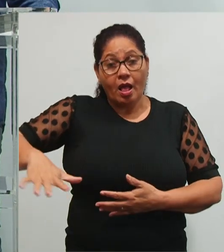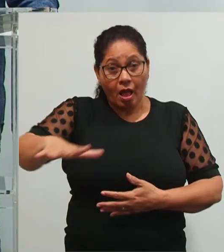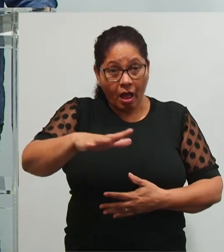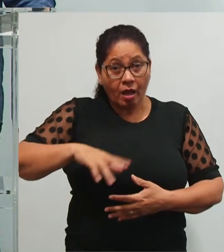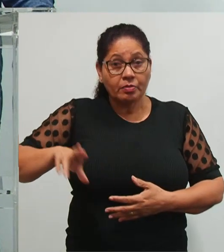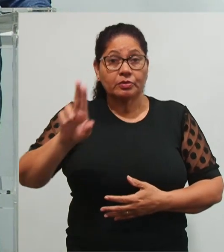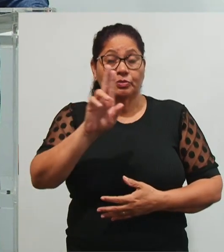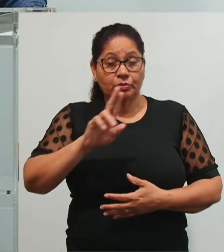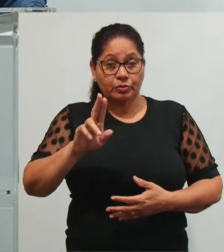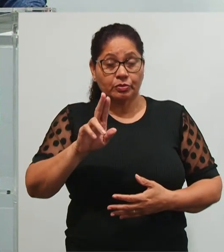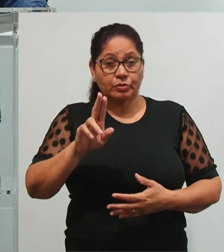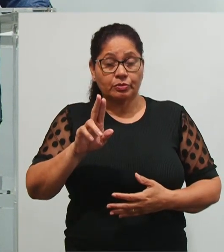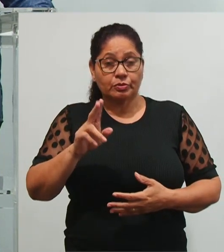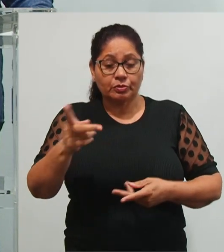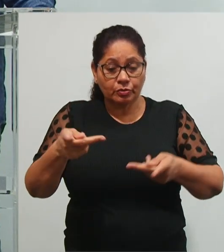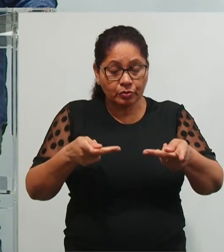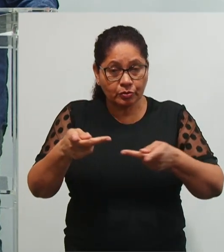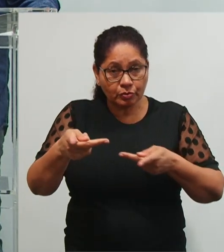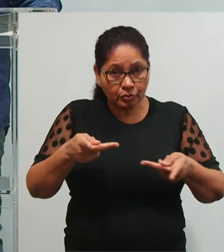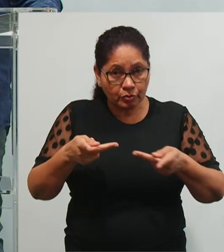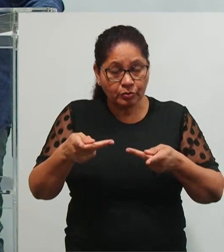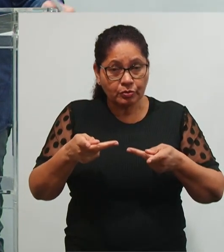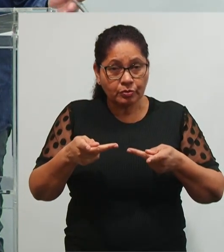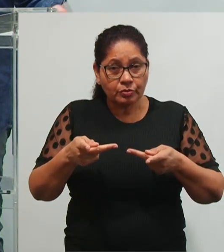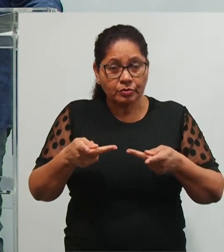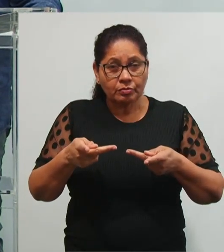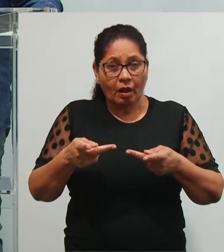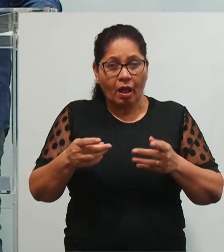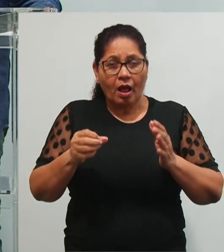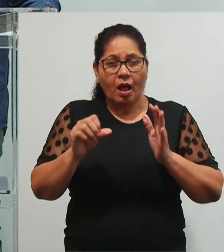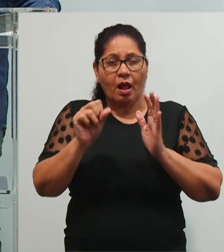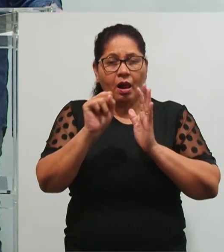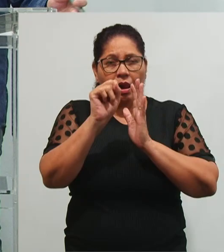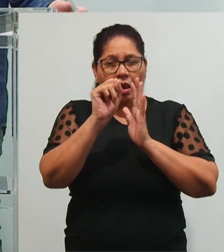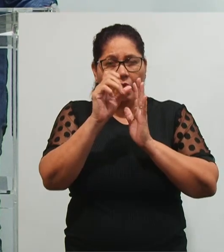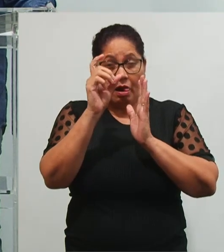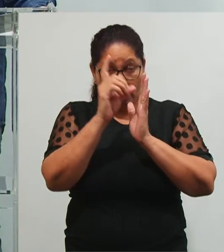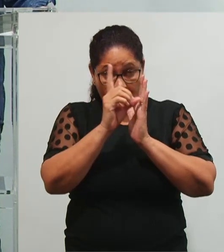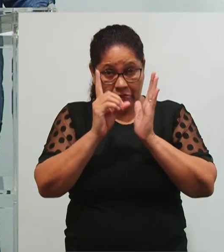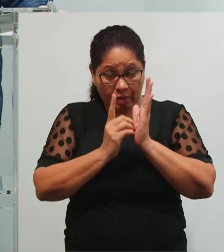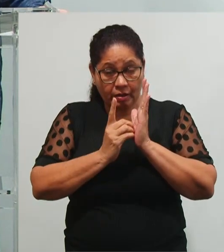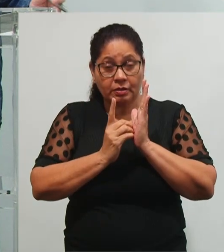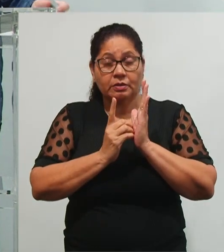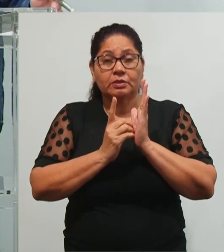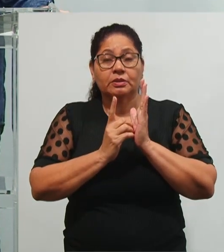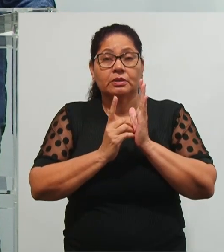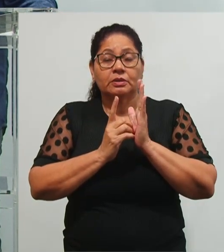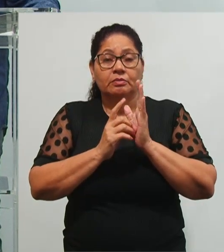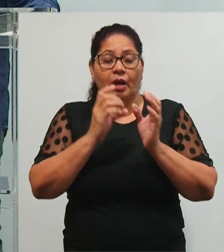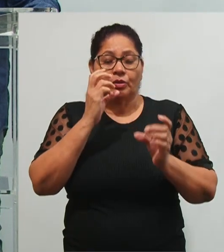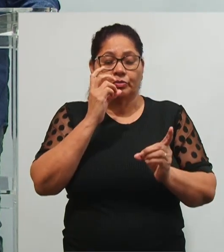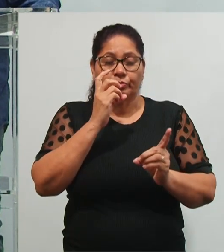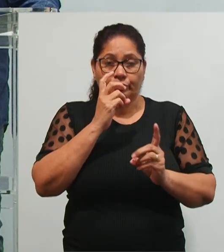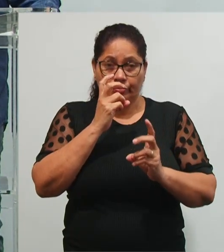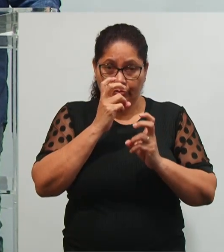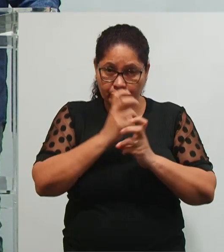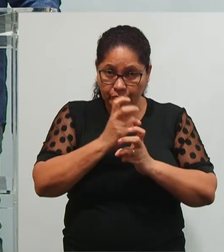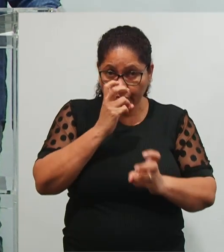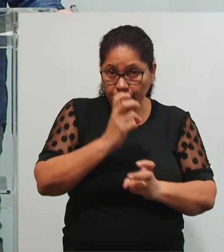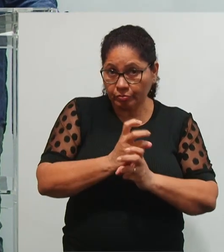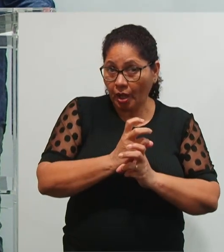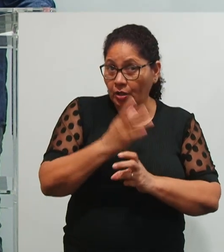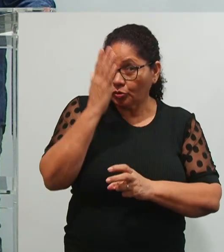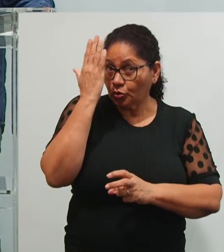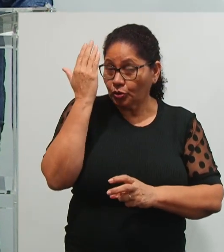mais se utilizaram da gestão de projetos ao longo das décadas foram as áreas voltadas para as engenharias. E a